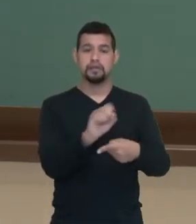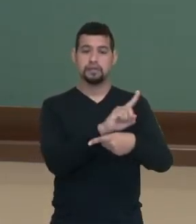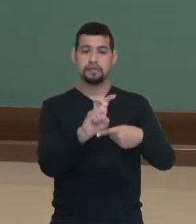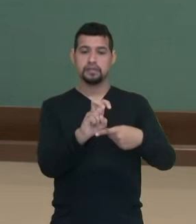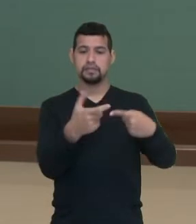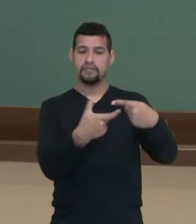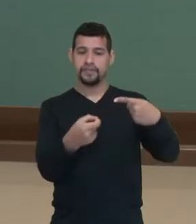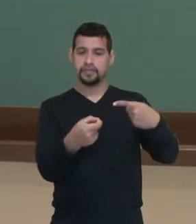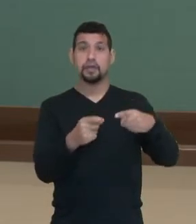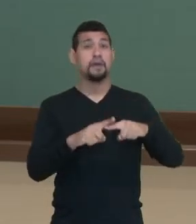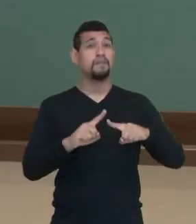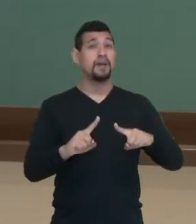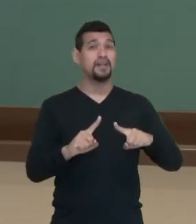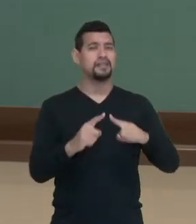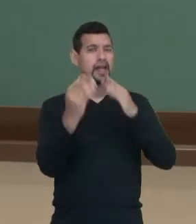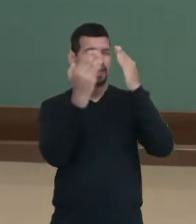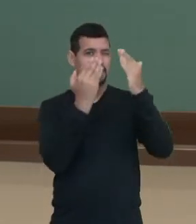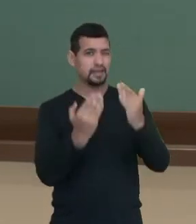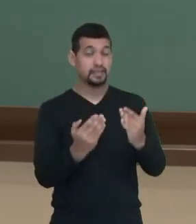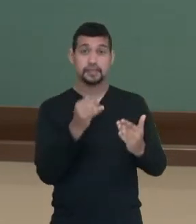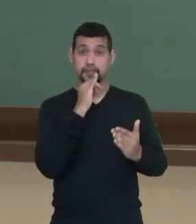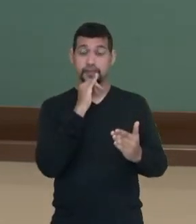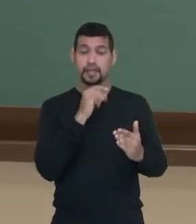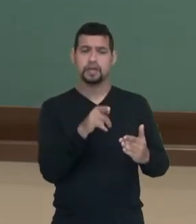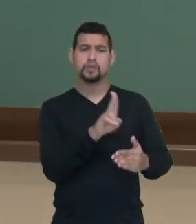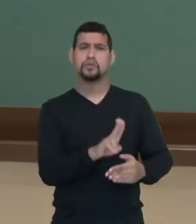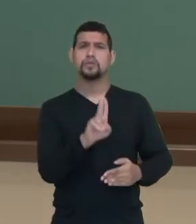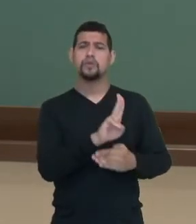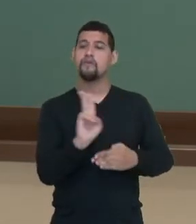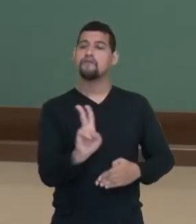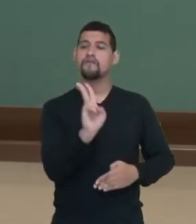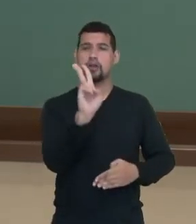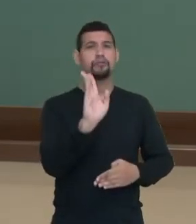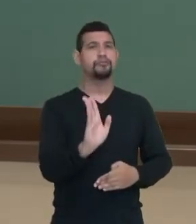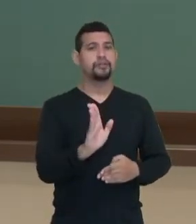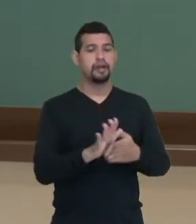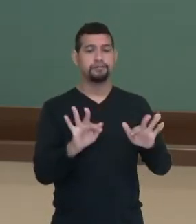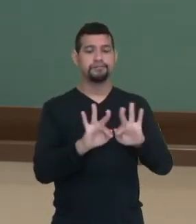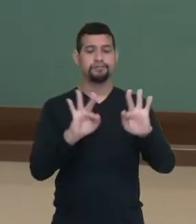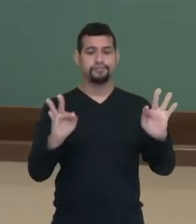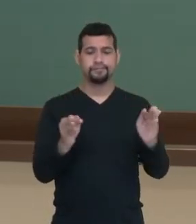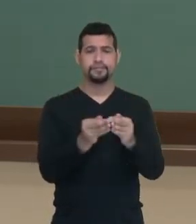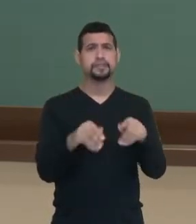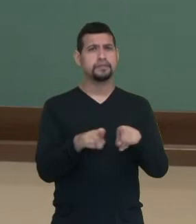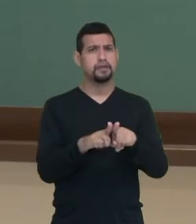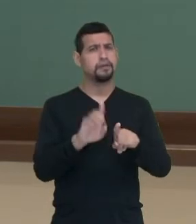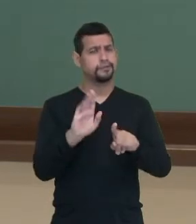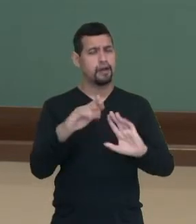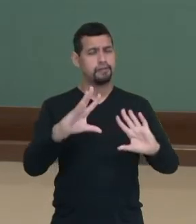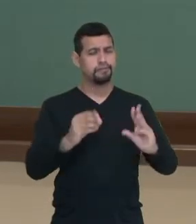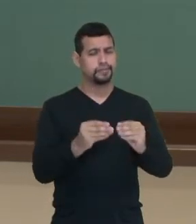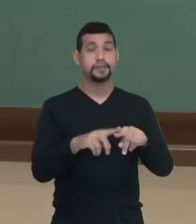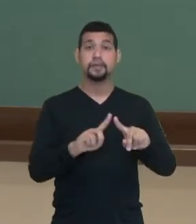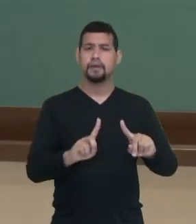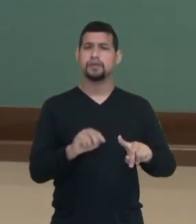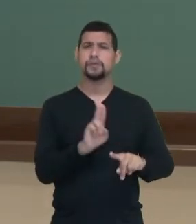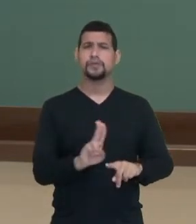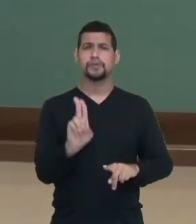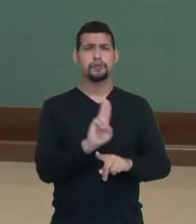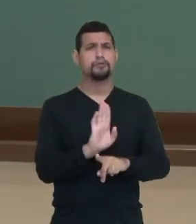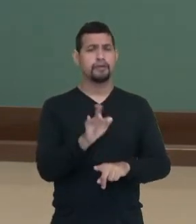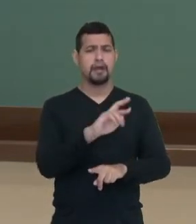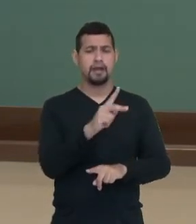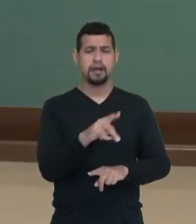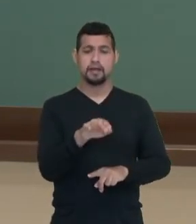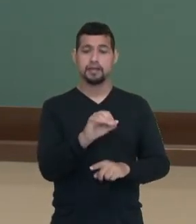20. Só que observem que aqui ele colocou o valor já simplificado, o valor reduzido, né? Então ele pegou essa